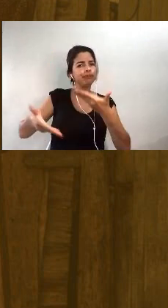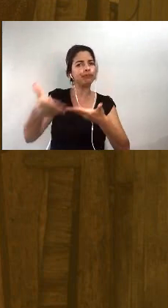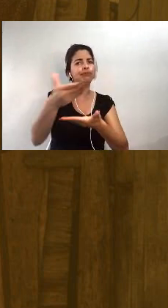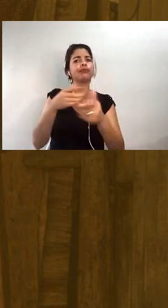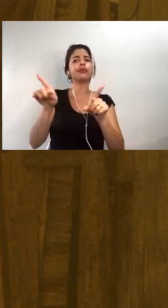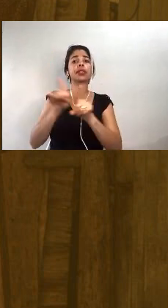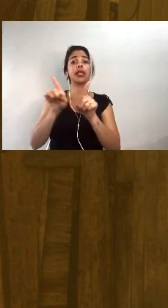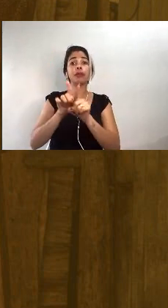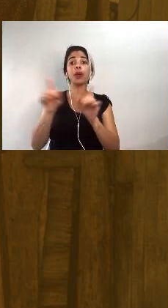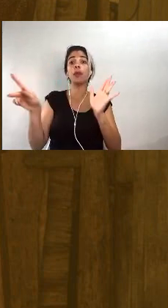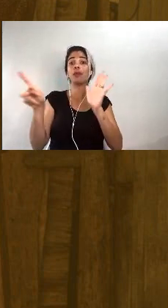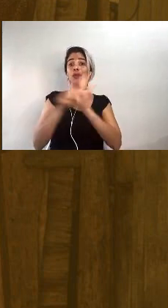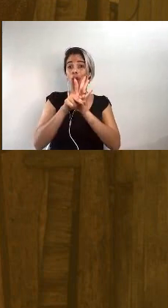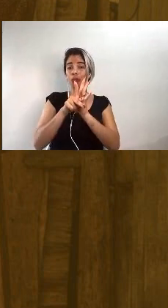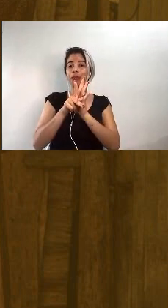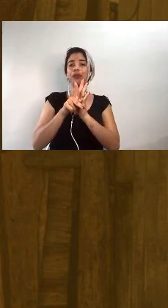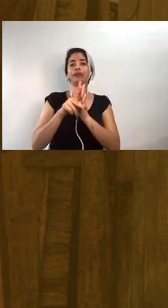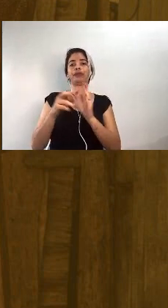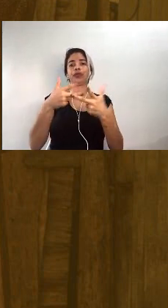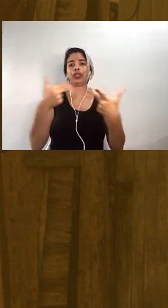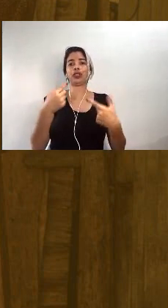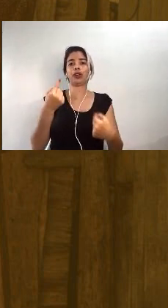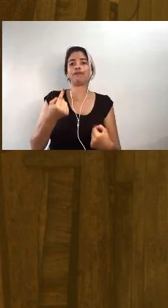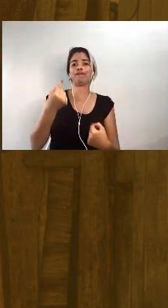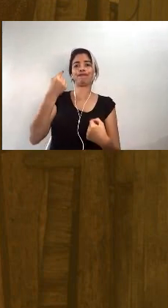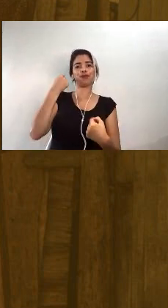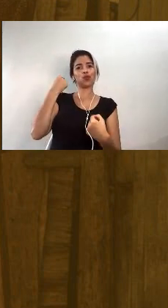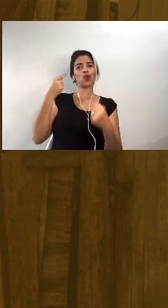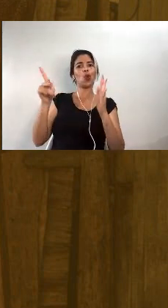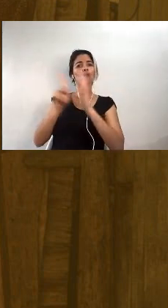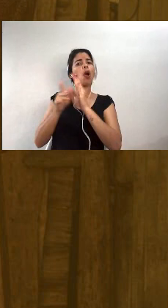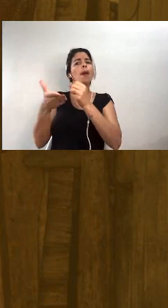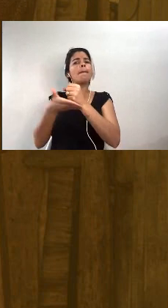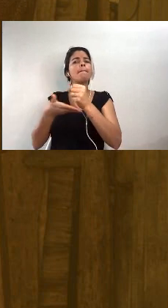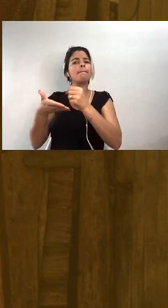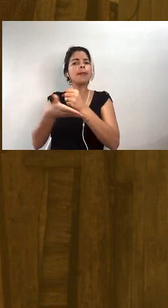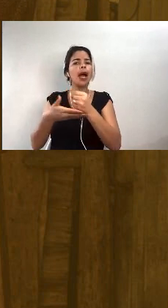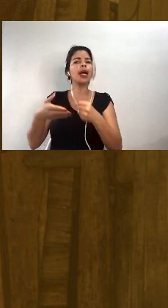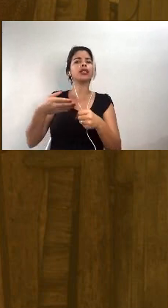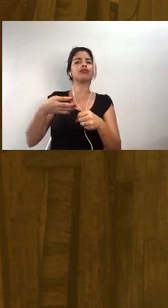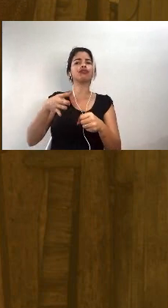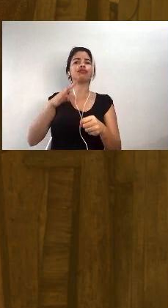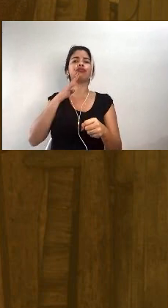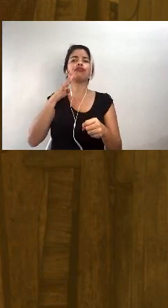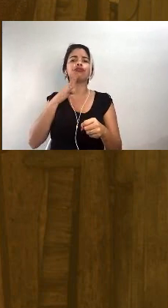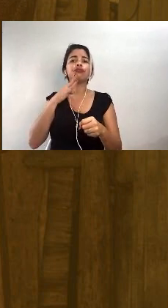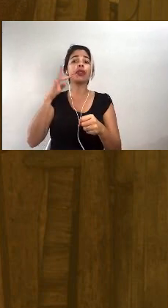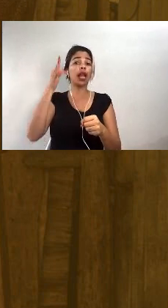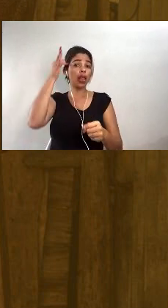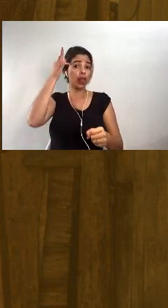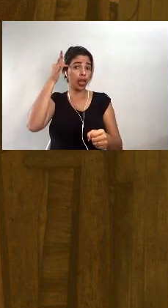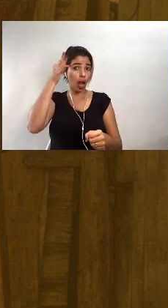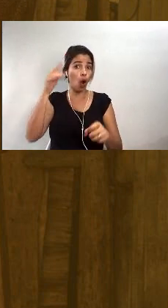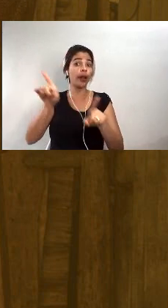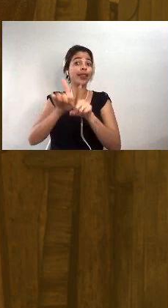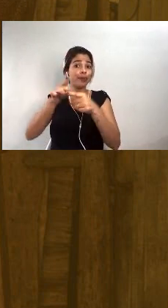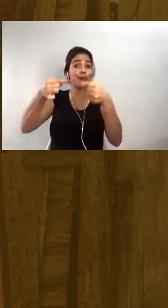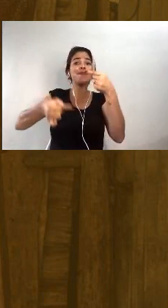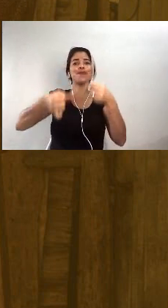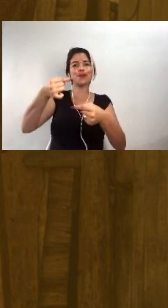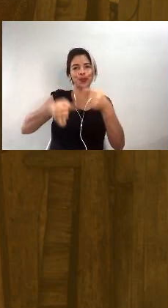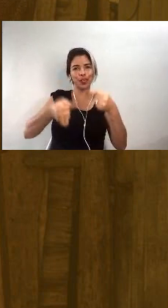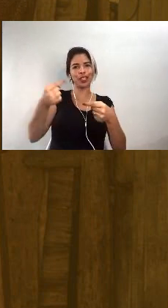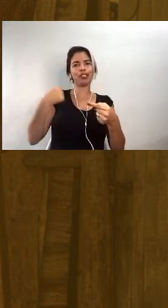partir dessas diretrizes, né, desses fundamentos epistemológicos, teóricos, mas também políticos, que eu